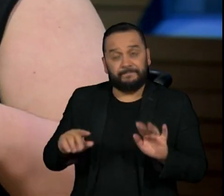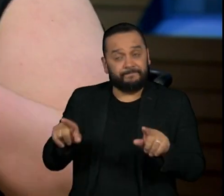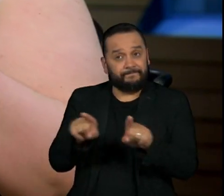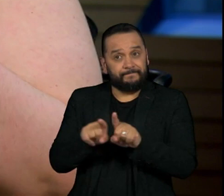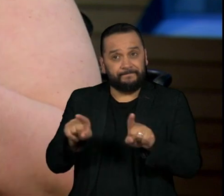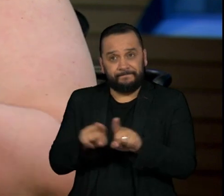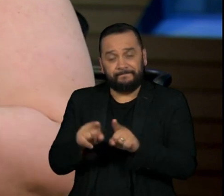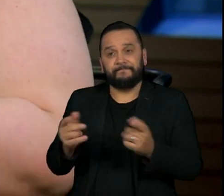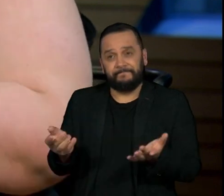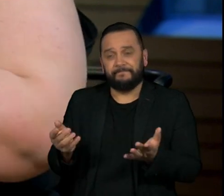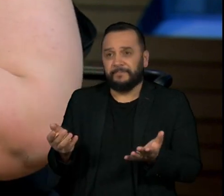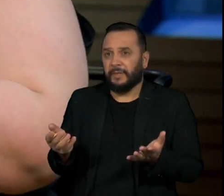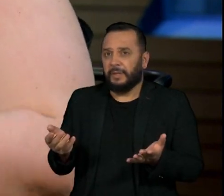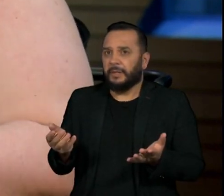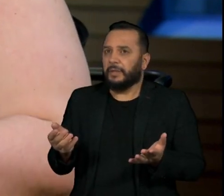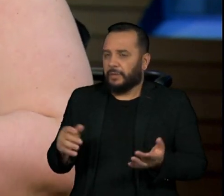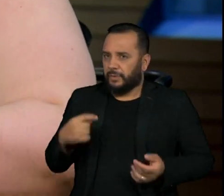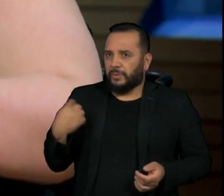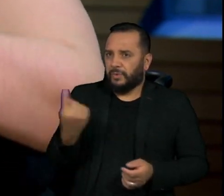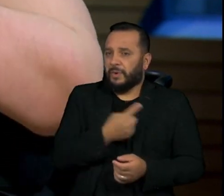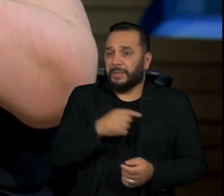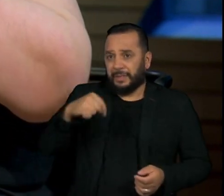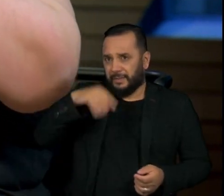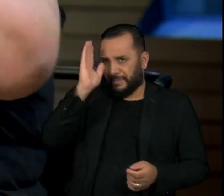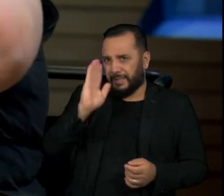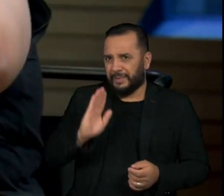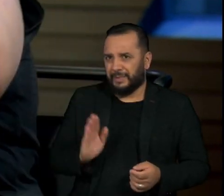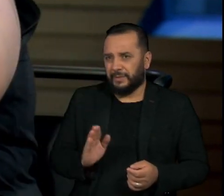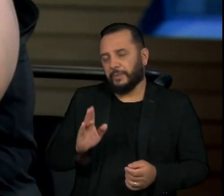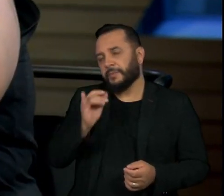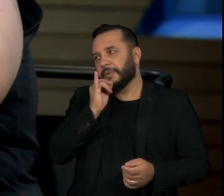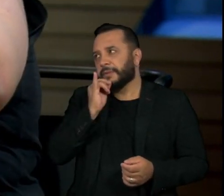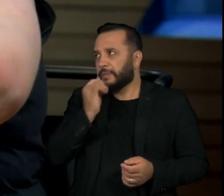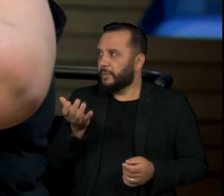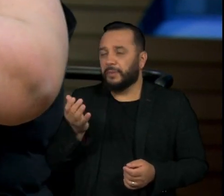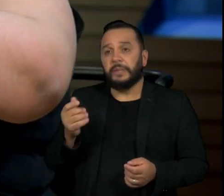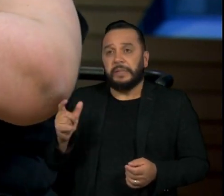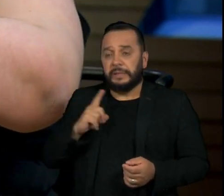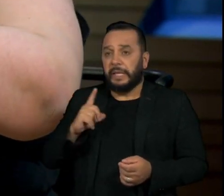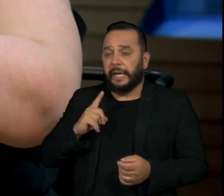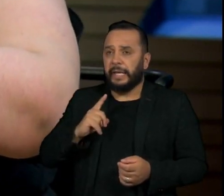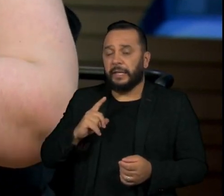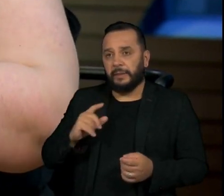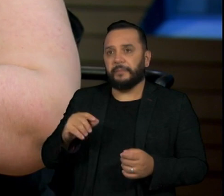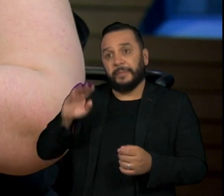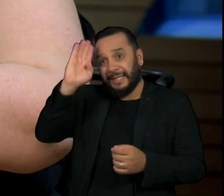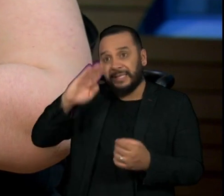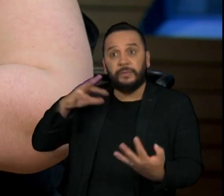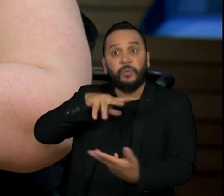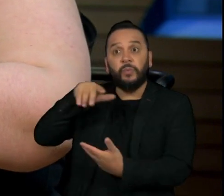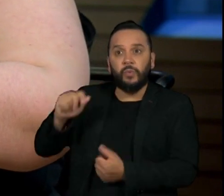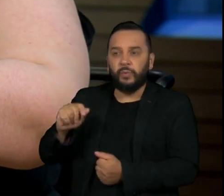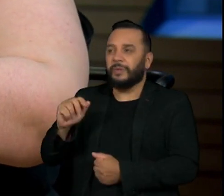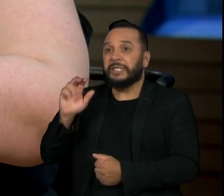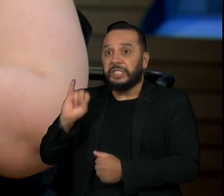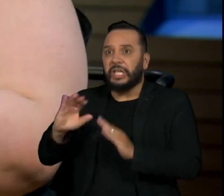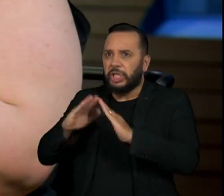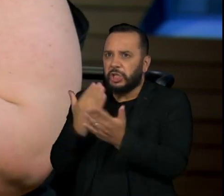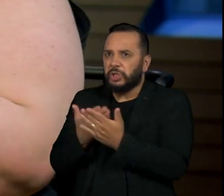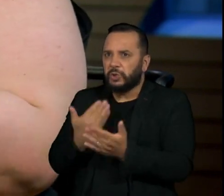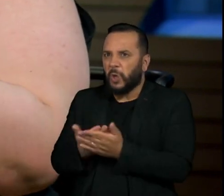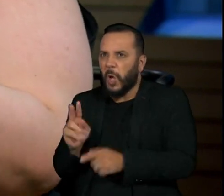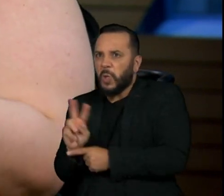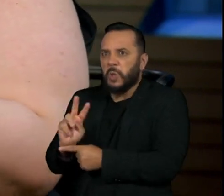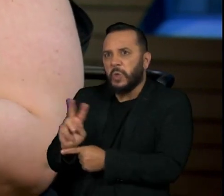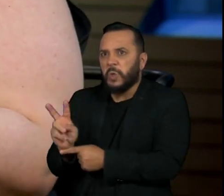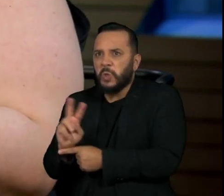internacionalmente, não existe uma relação entre o aumento do policiamento na escola e a redução desse tipo de evento, né? Então,